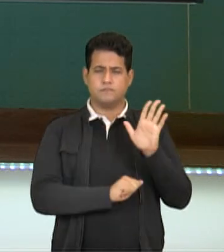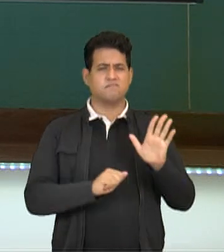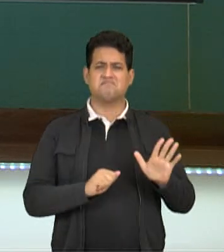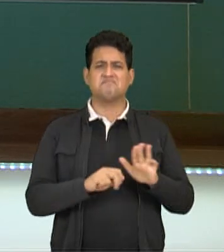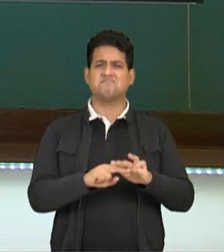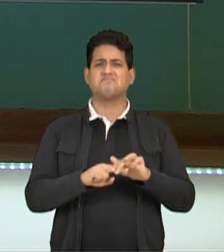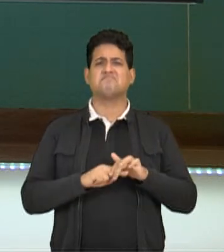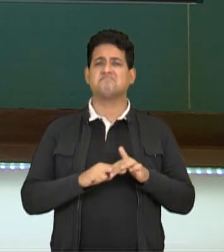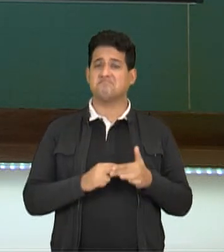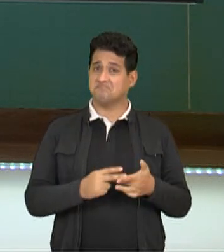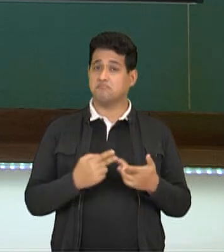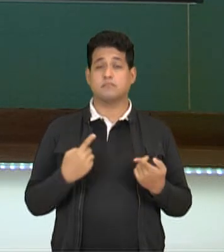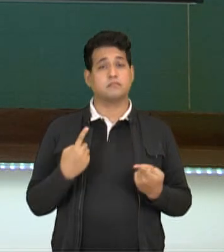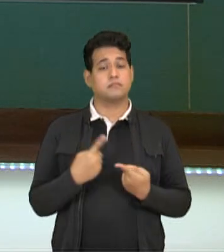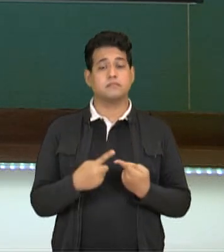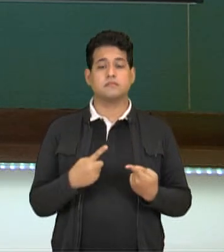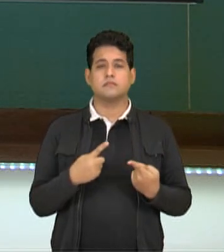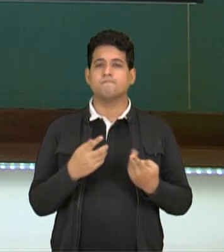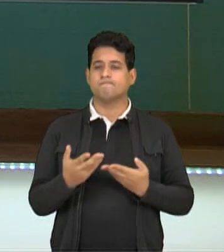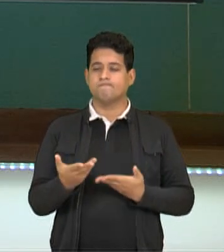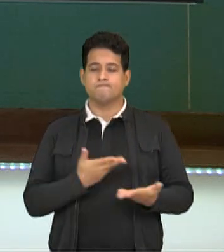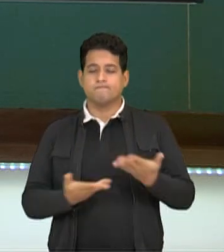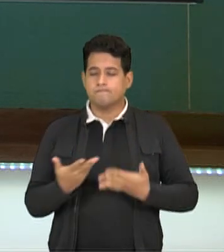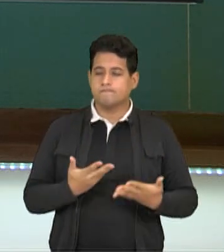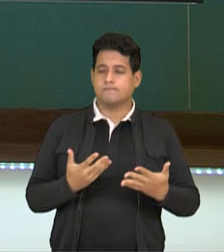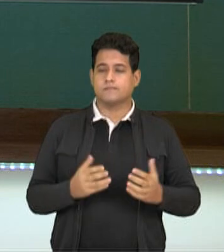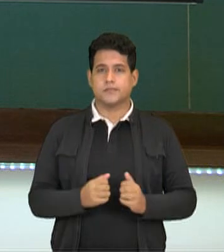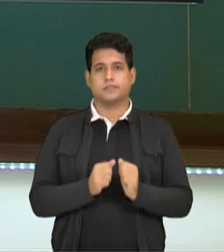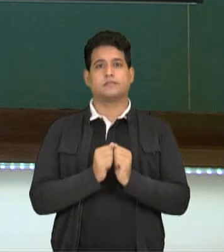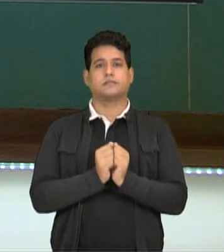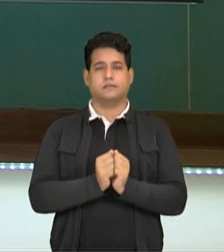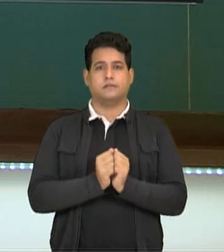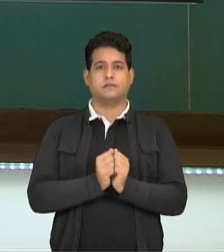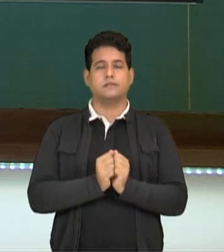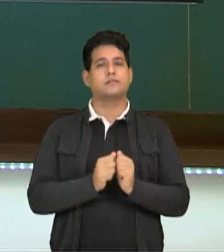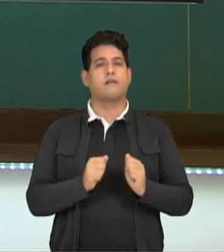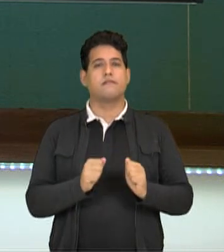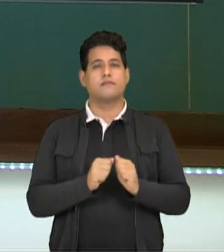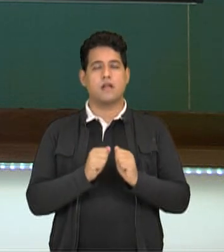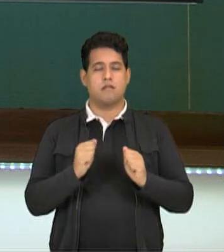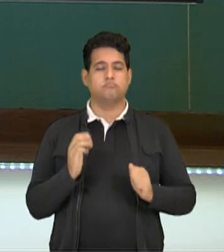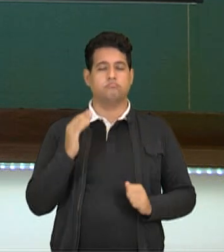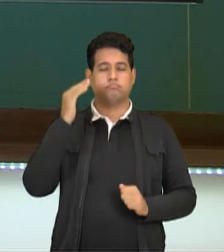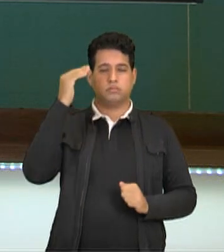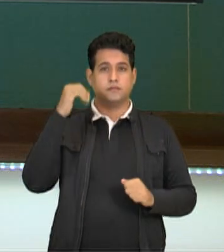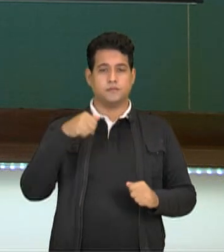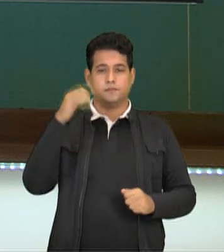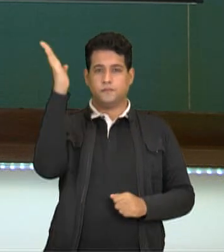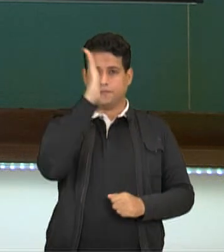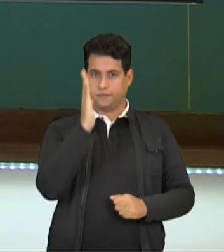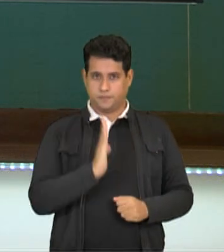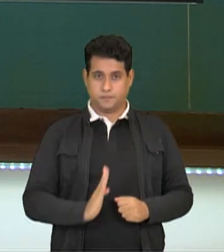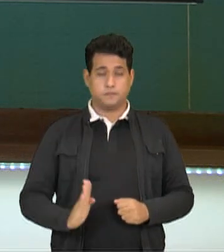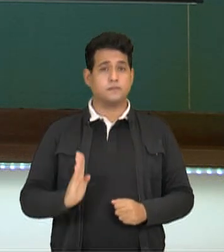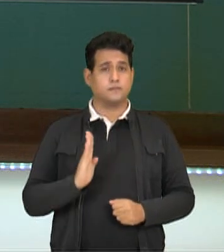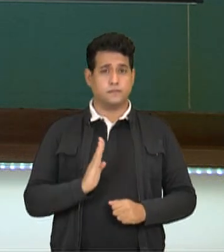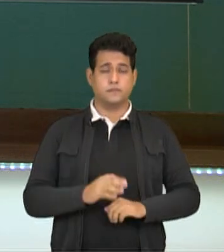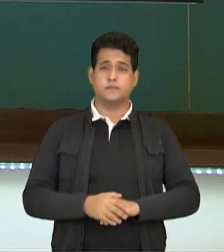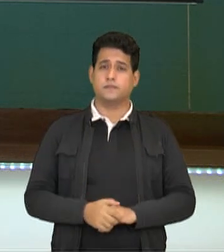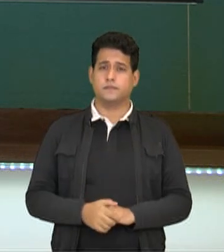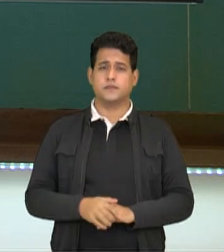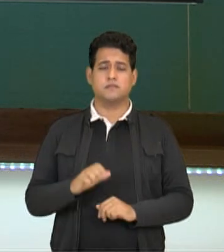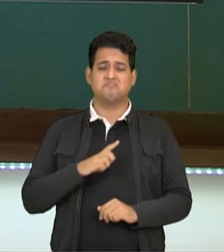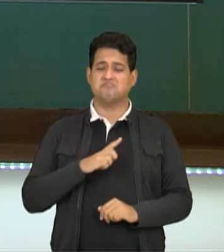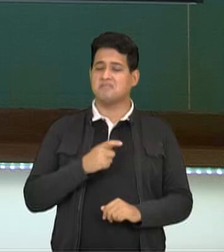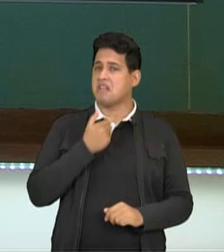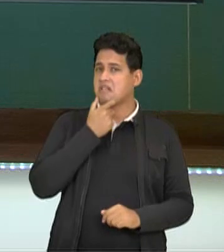porque além dele ser uma forma de entretenimento que faz muito sucesso aqui no Brasil, mesmo sendo em